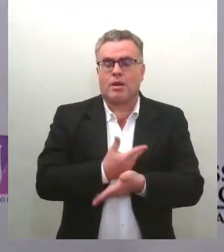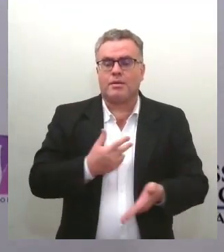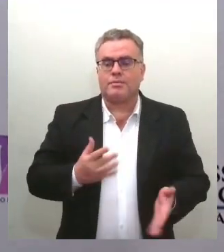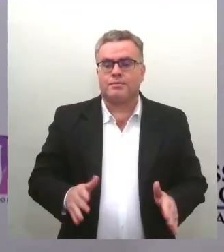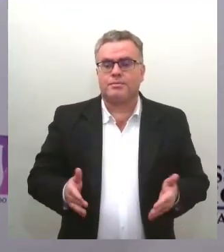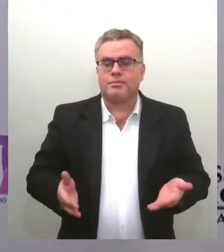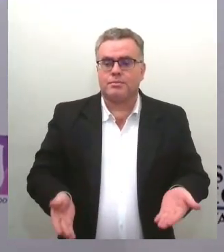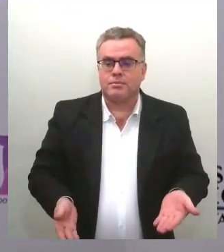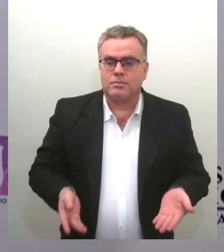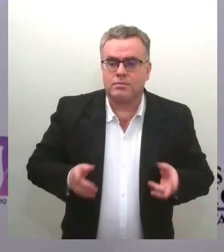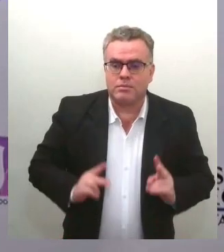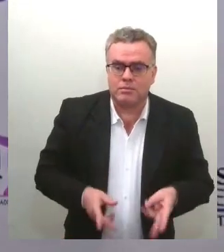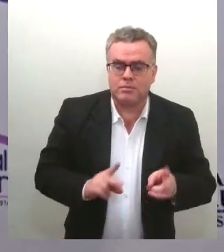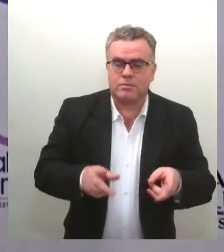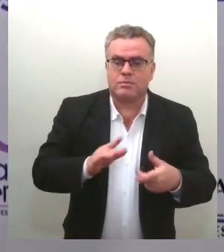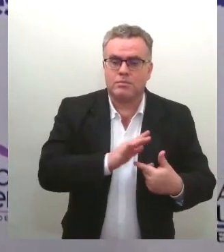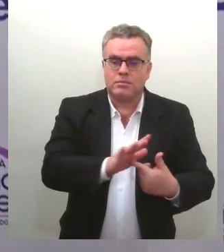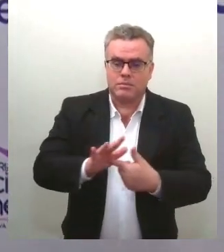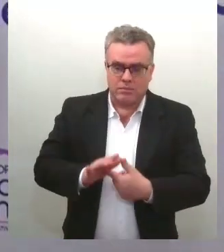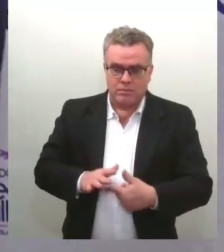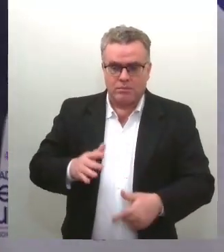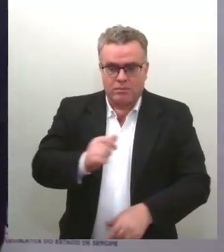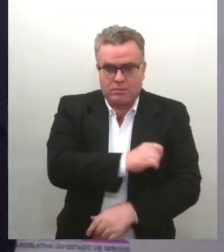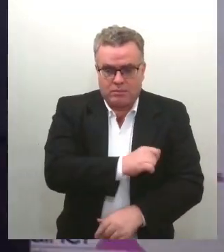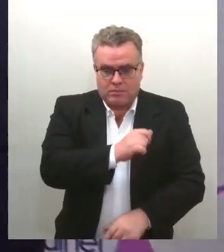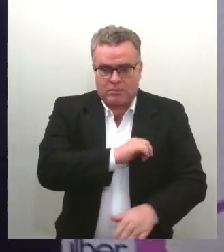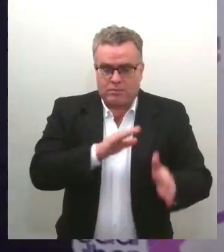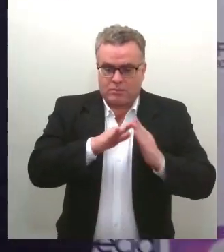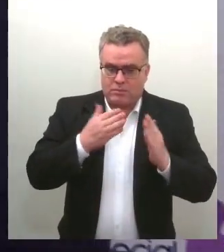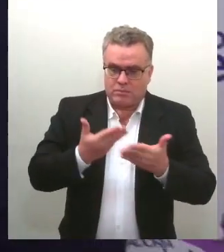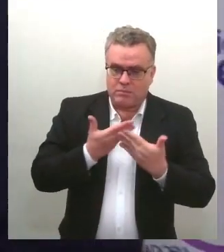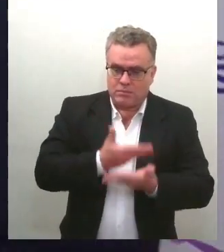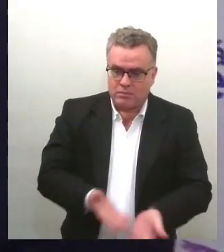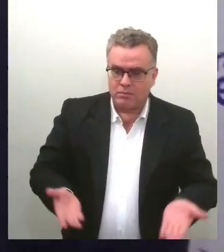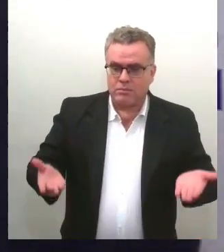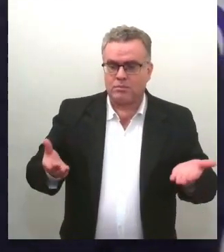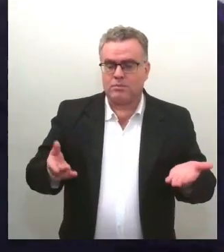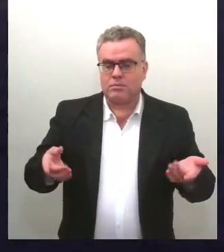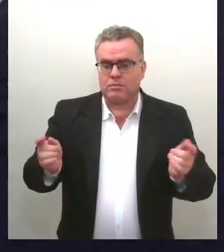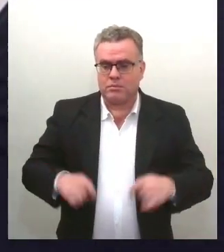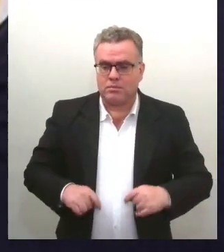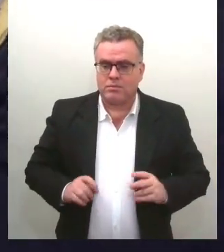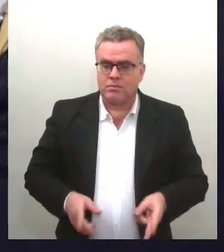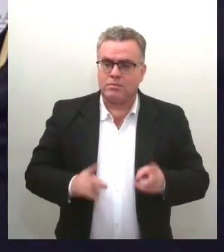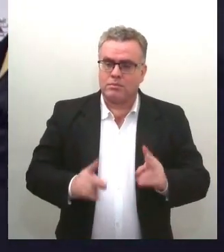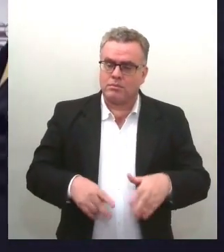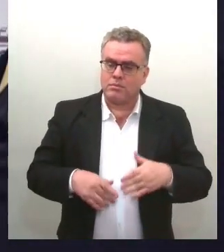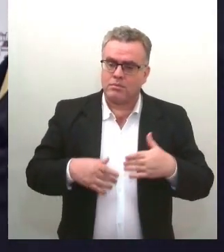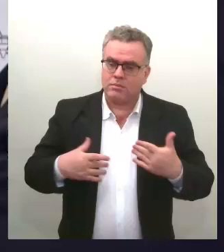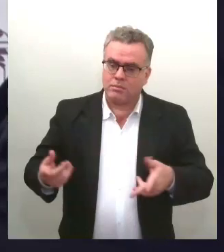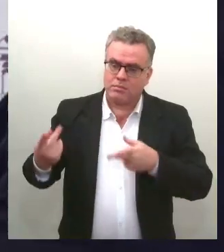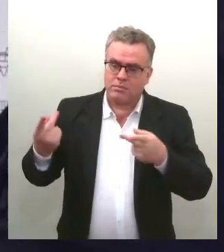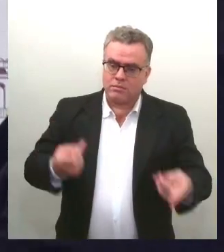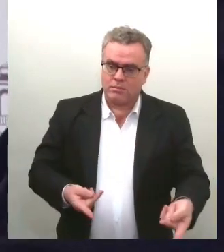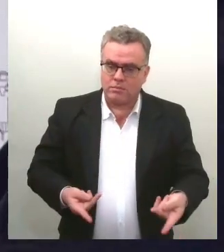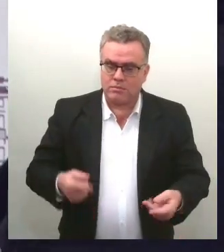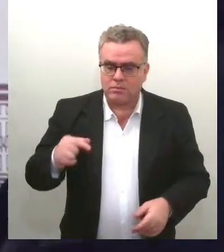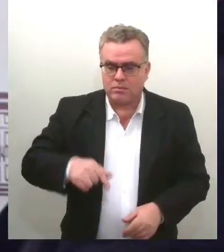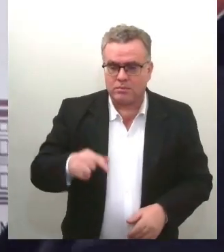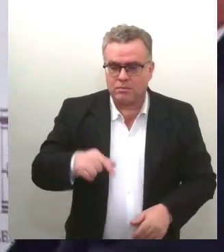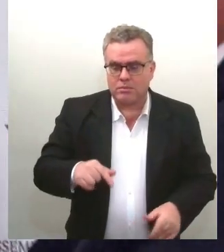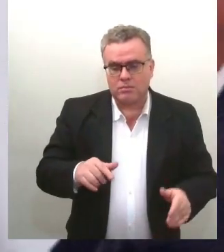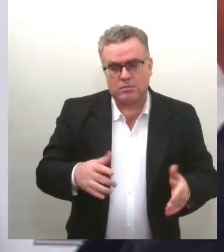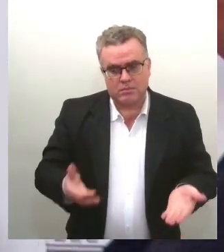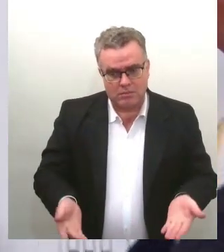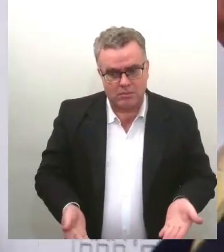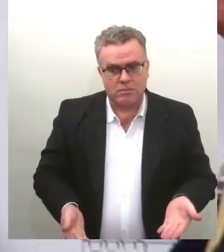algumas escolas, não só alunos, né, pessoas da sociedade, para visitar a Casa do Povo. É um projeto, visita a Casa do Povo, e é